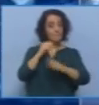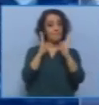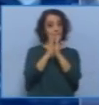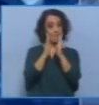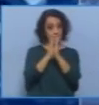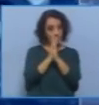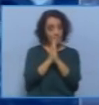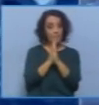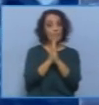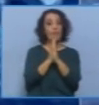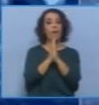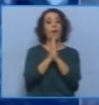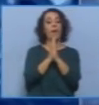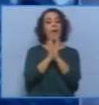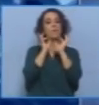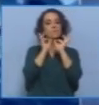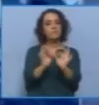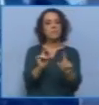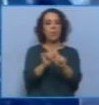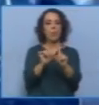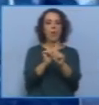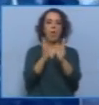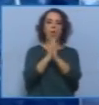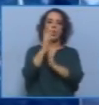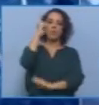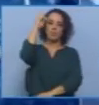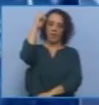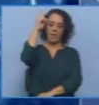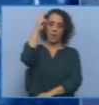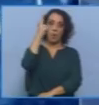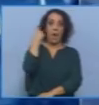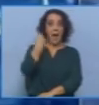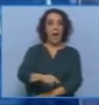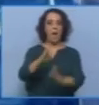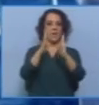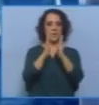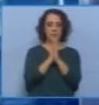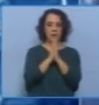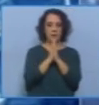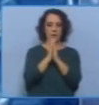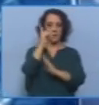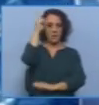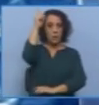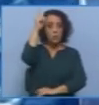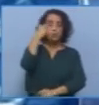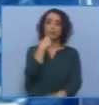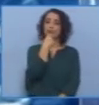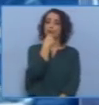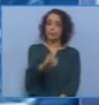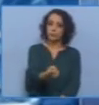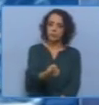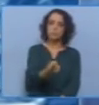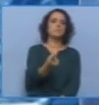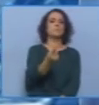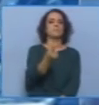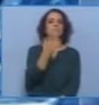presença, há um Deus, não é um, que continuamente nos afirma, que diz quem